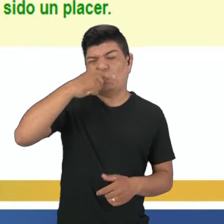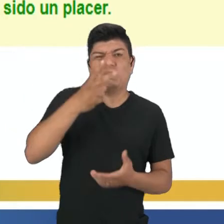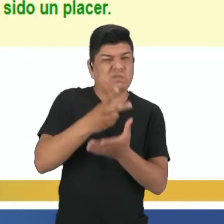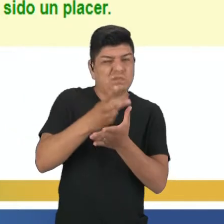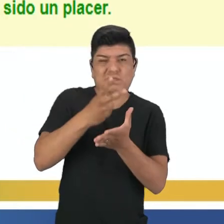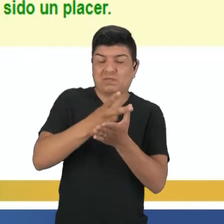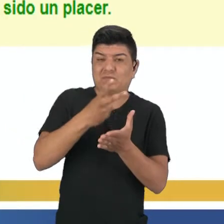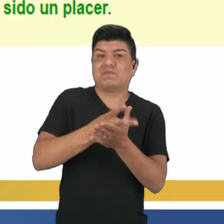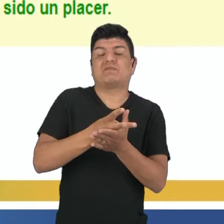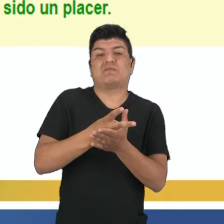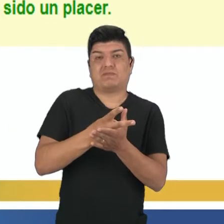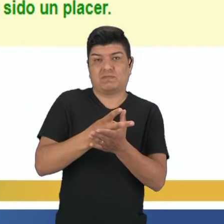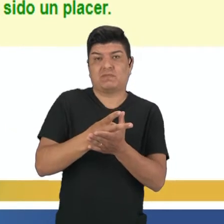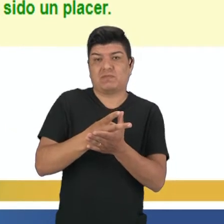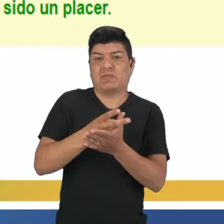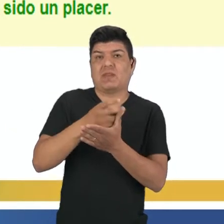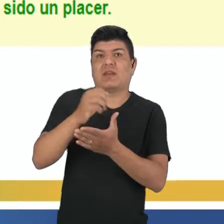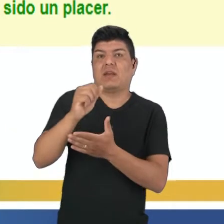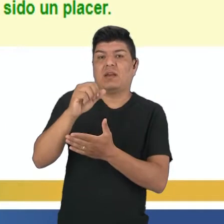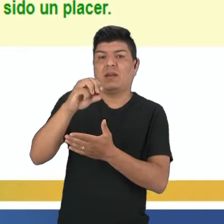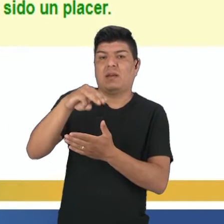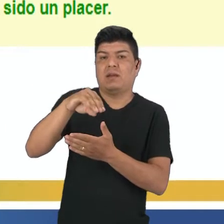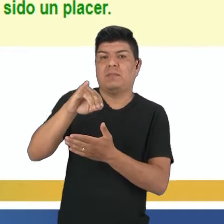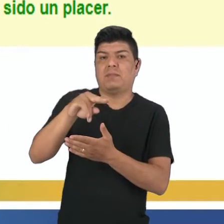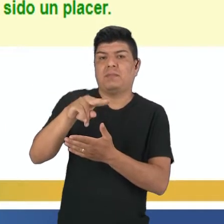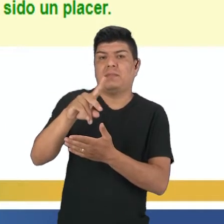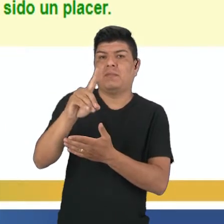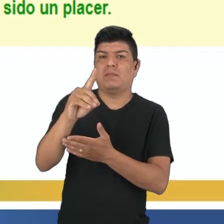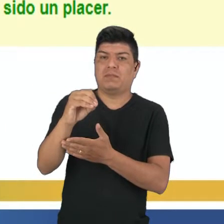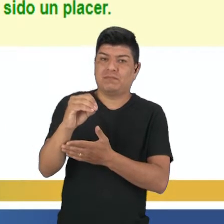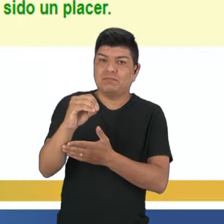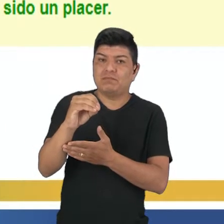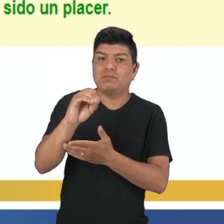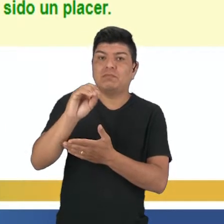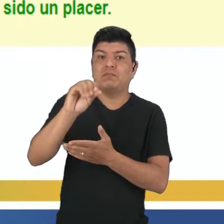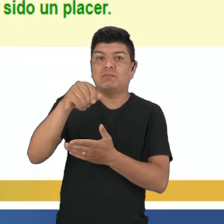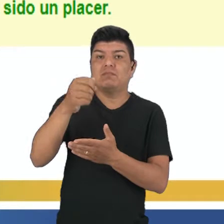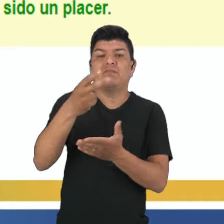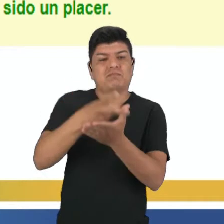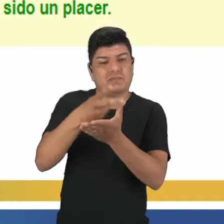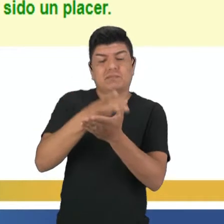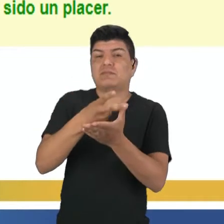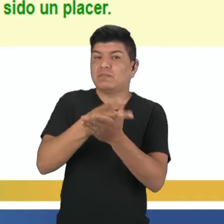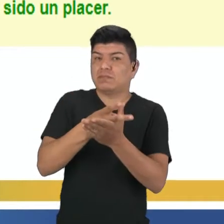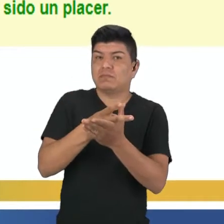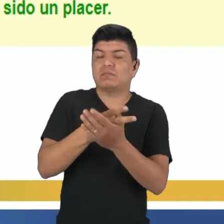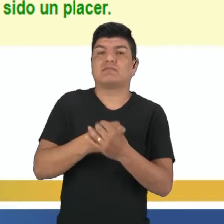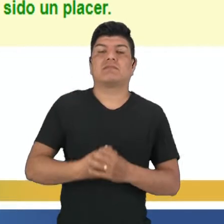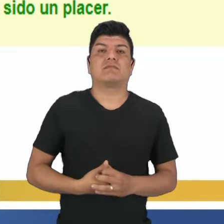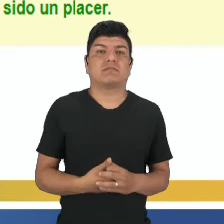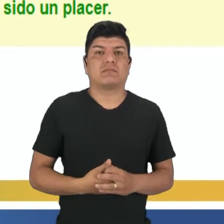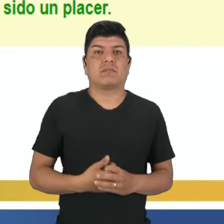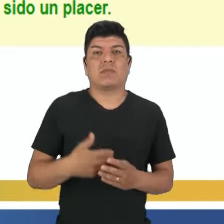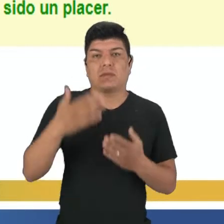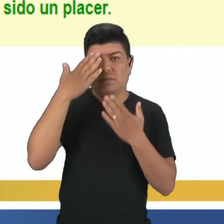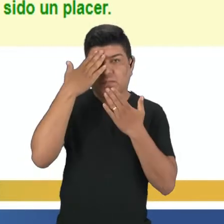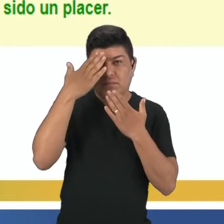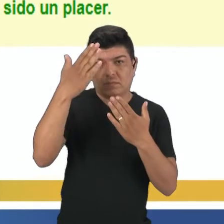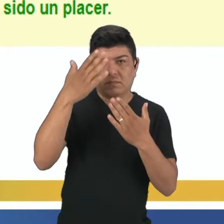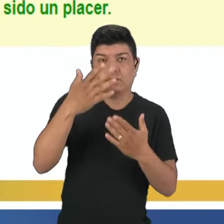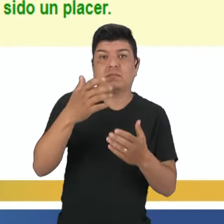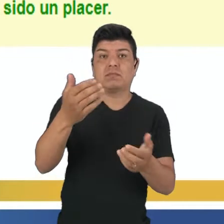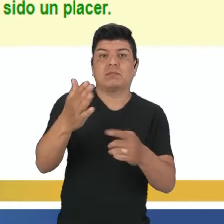frequentemente, né? A menudo é uma expressão que denota uma frequência regular, tá, galerinha? Isto é tudo. Muitas graças, senhor,